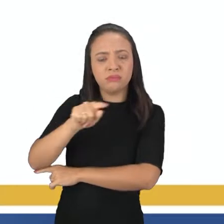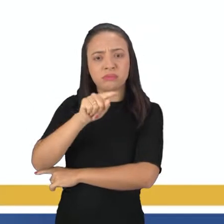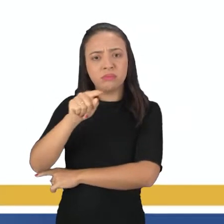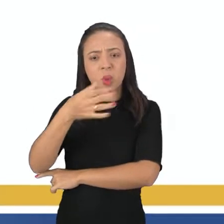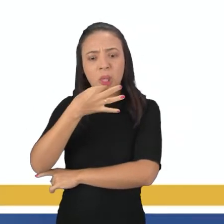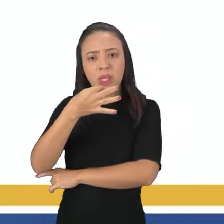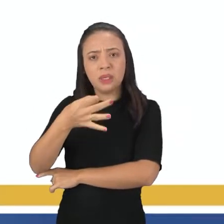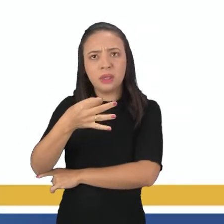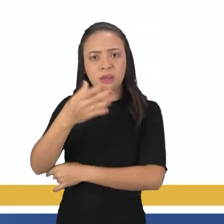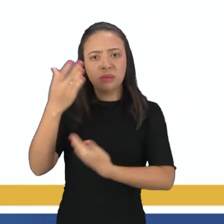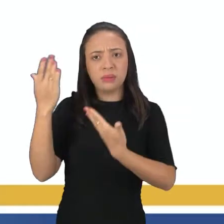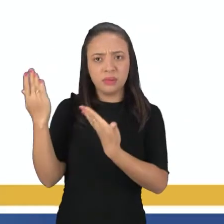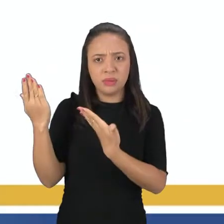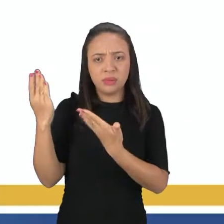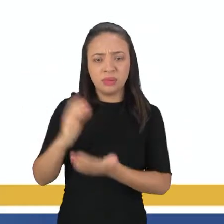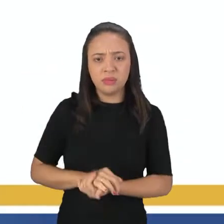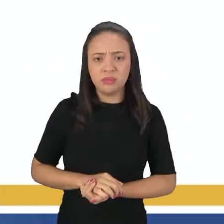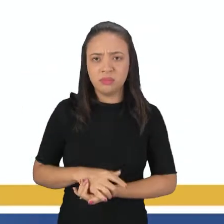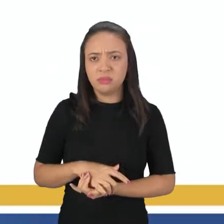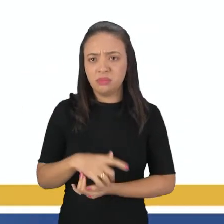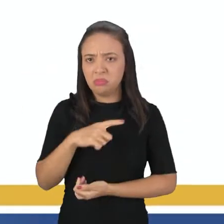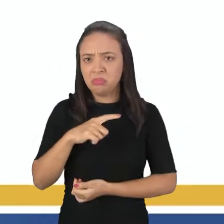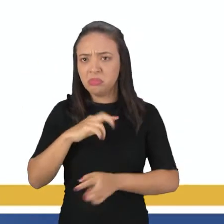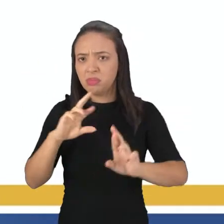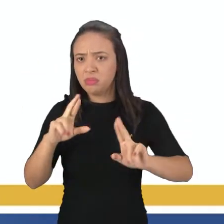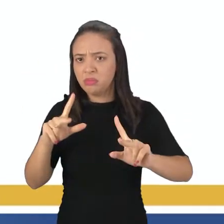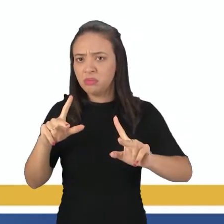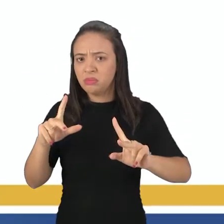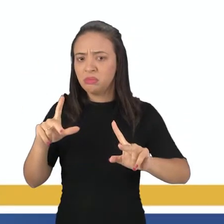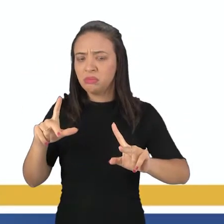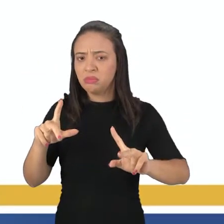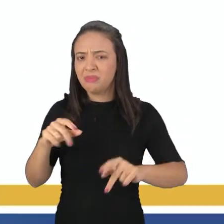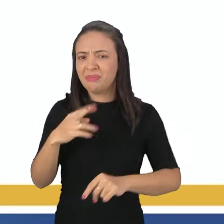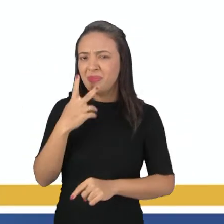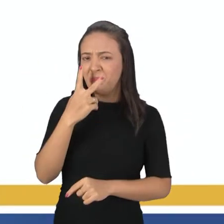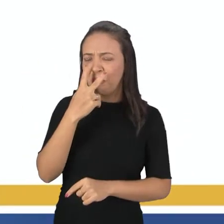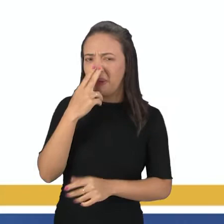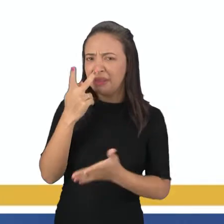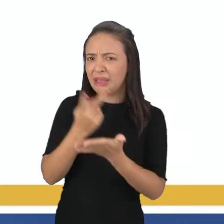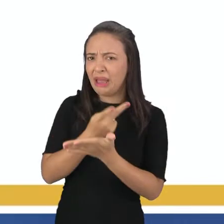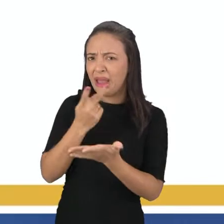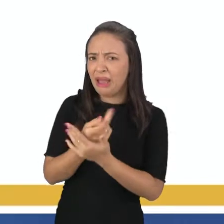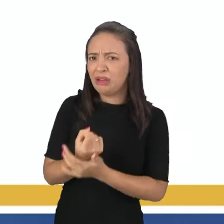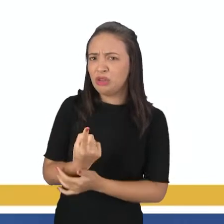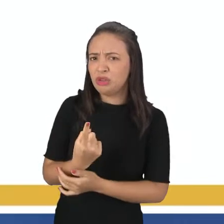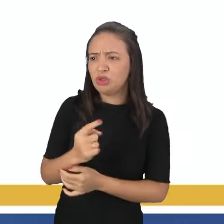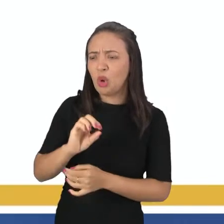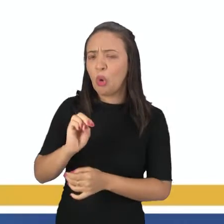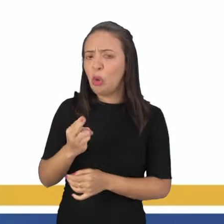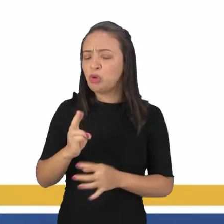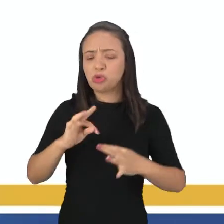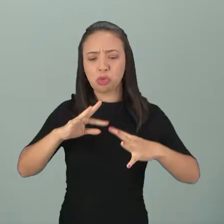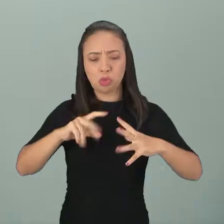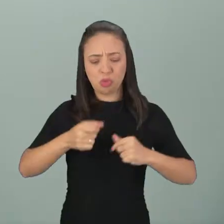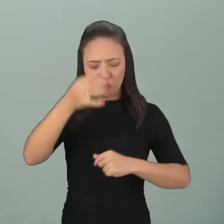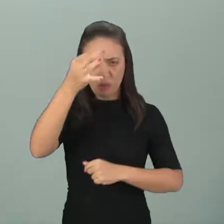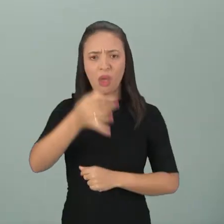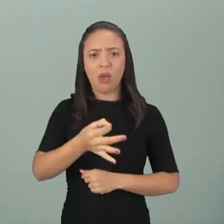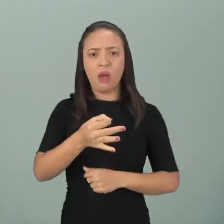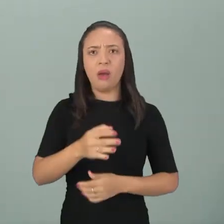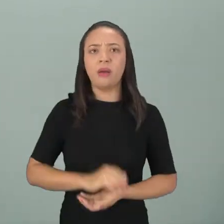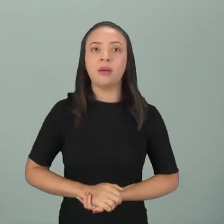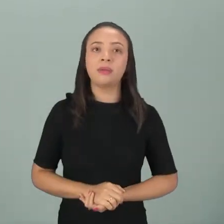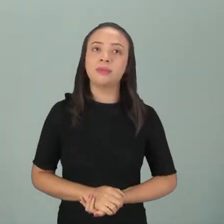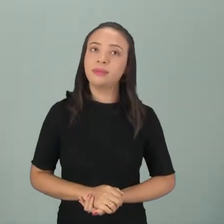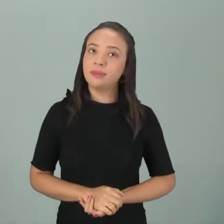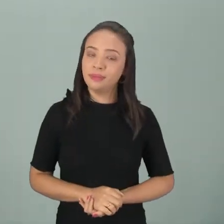aí? Tem algo diferente? Algo que soa estranho ou não? Tá tudo normal? Vamos verificar?